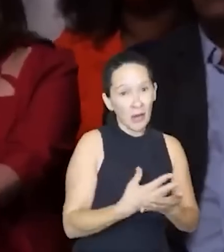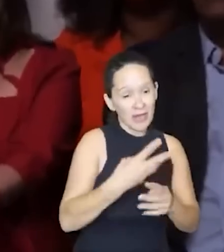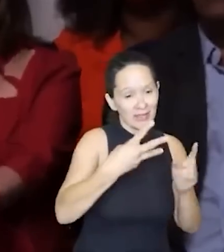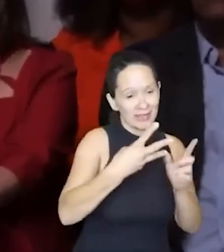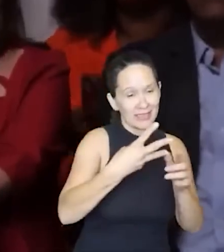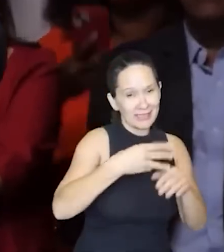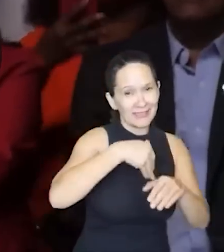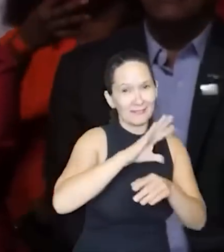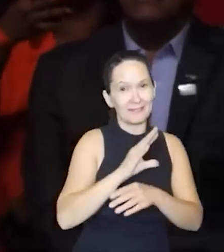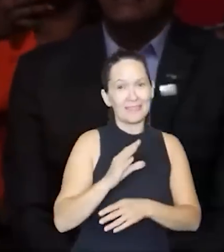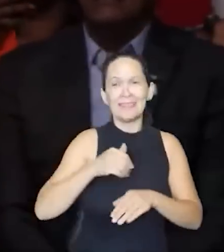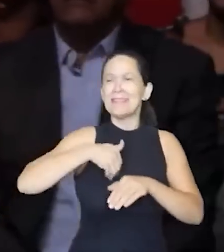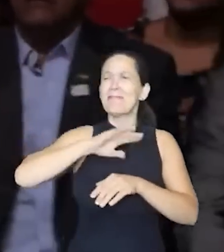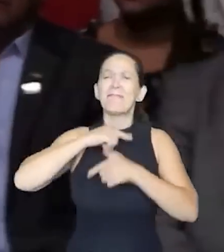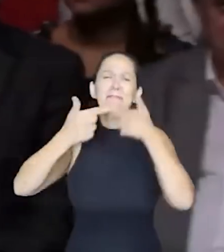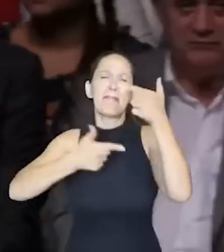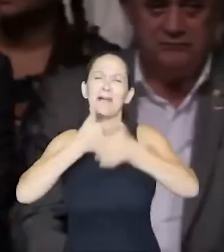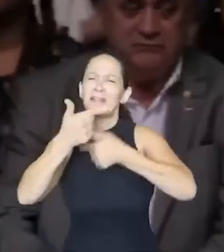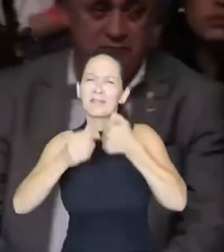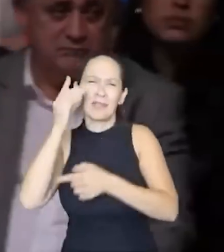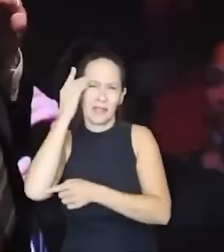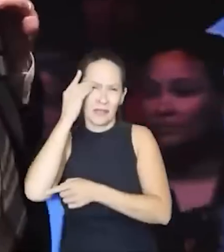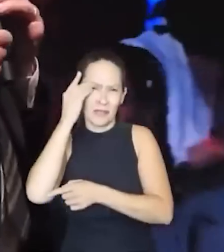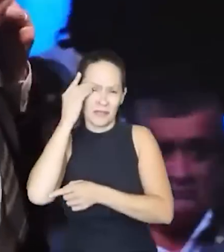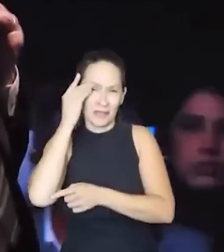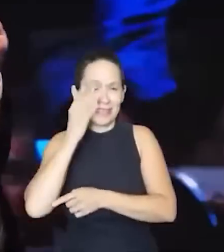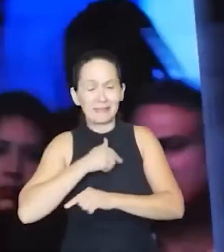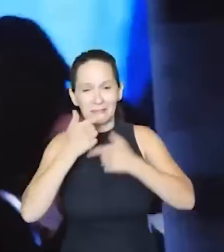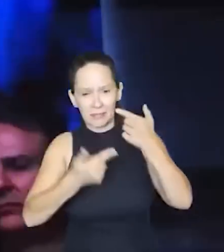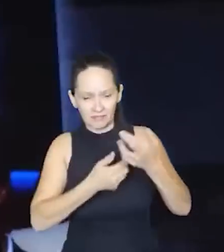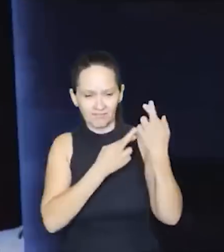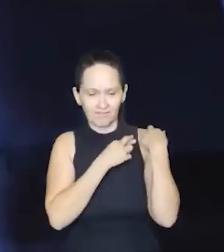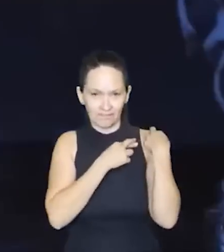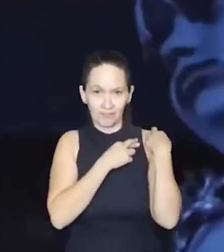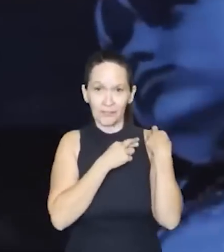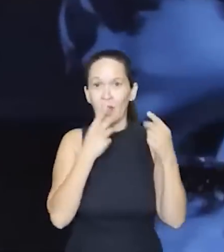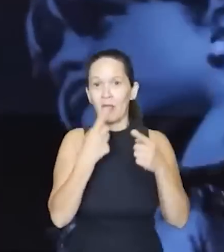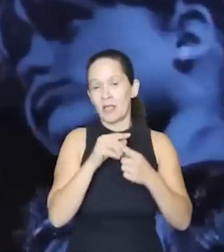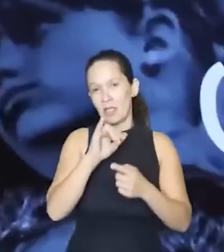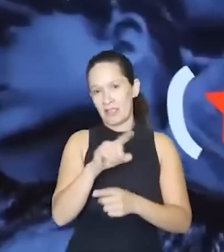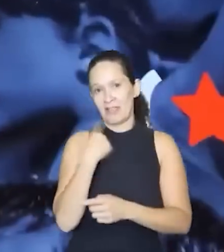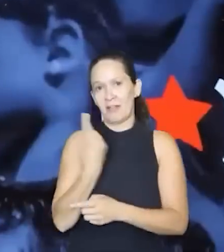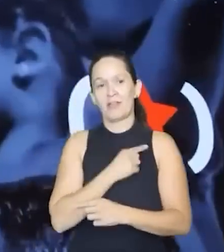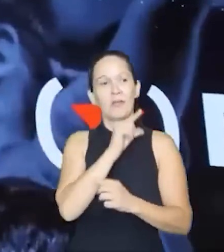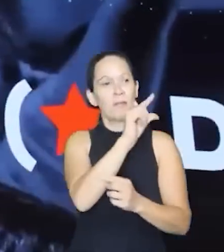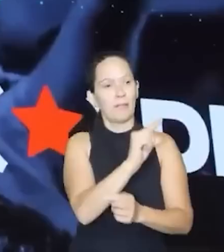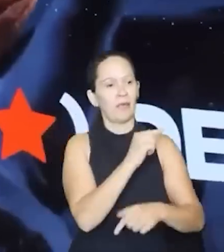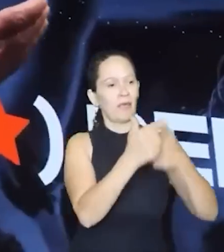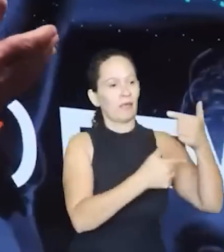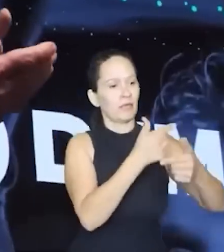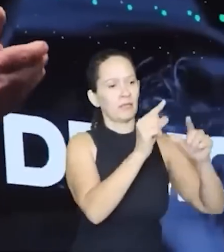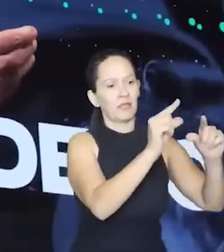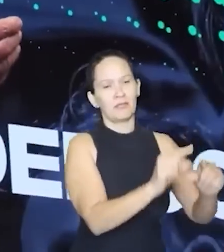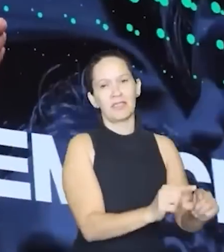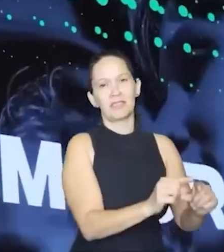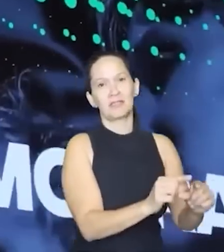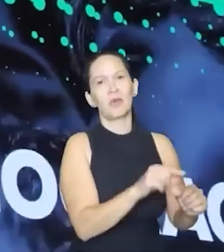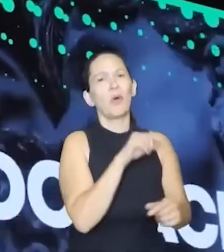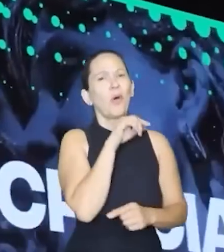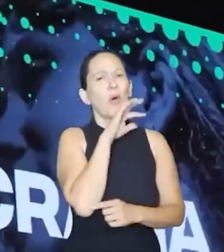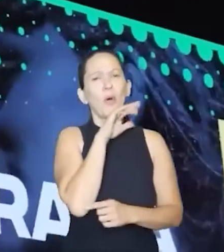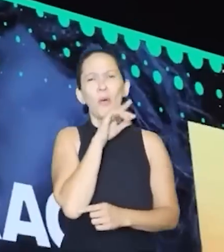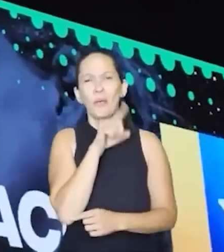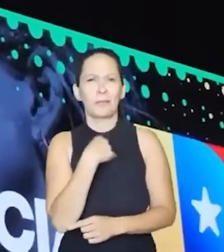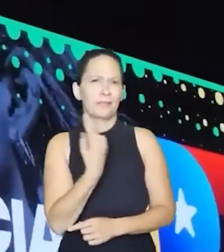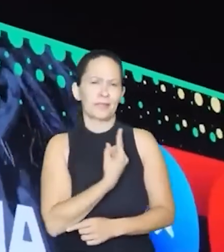fez no mandato dela. Até porque, se a gente fizer menos, será muito ruim para